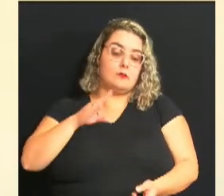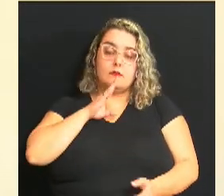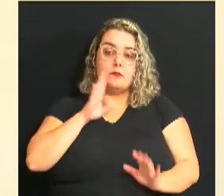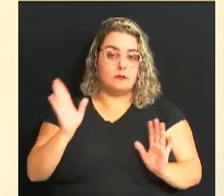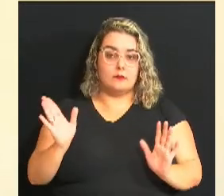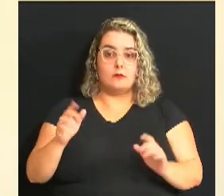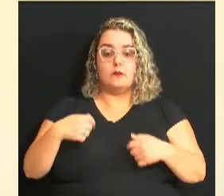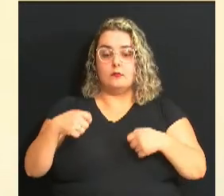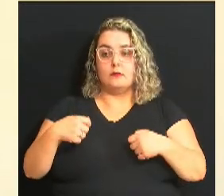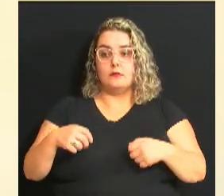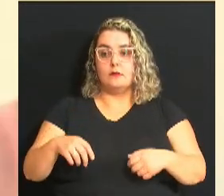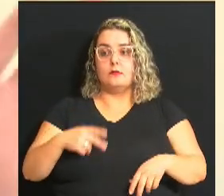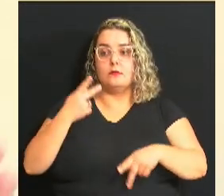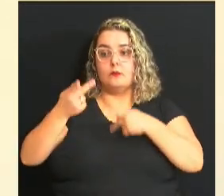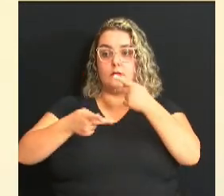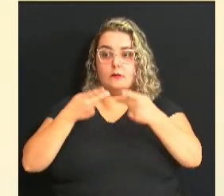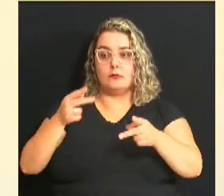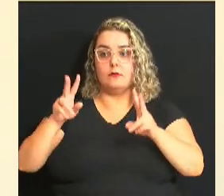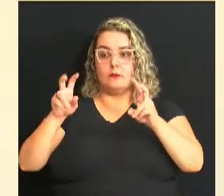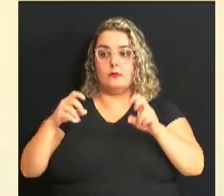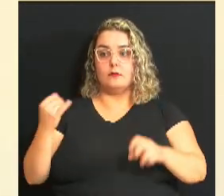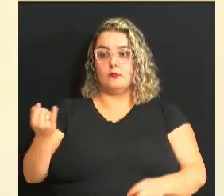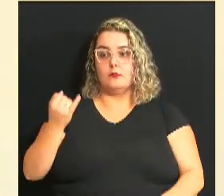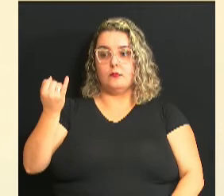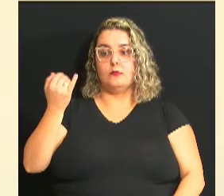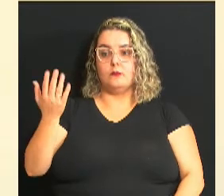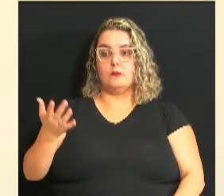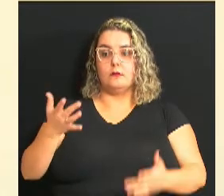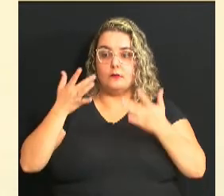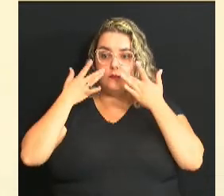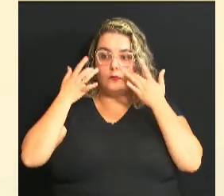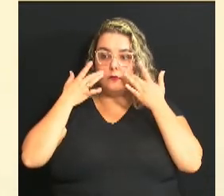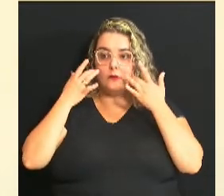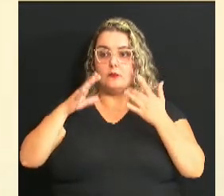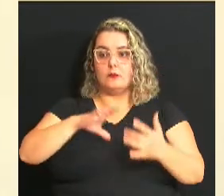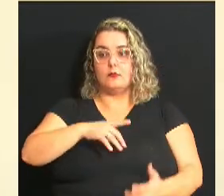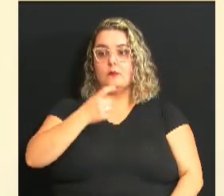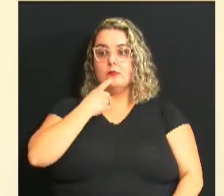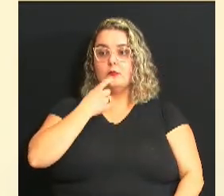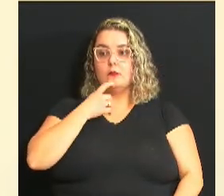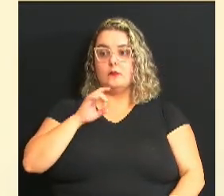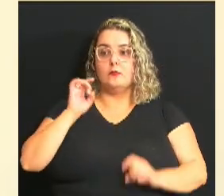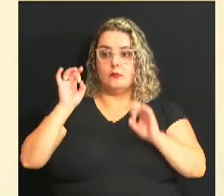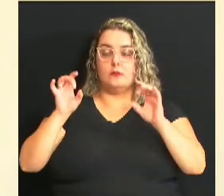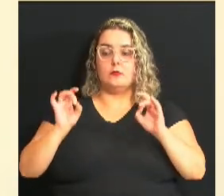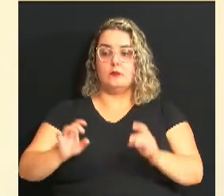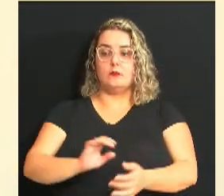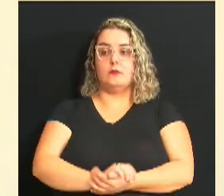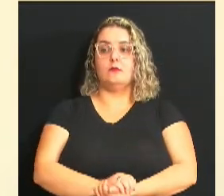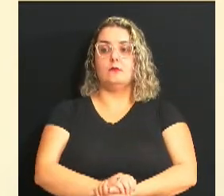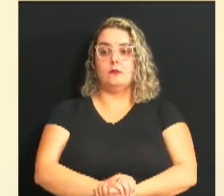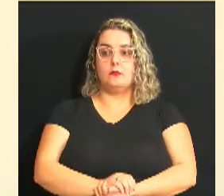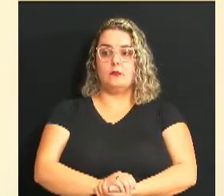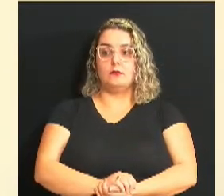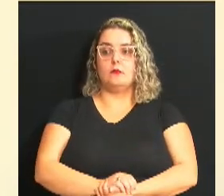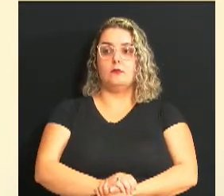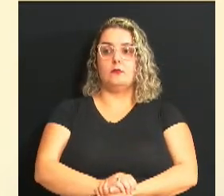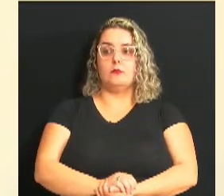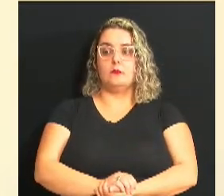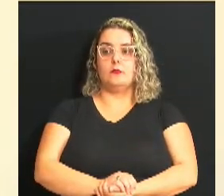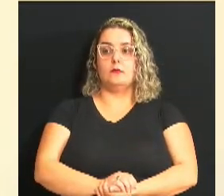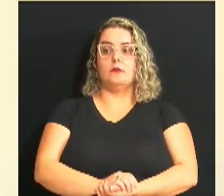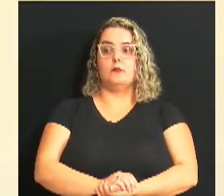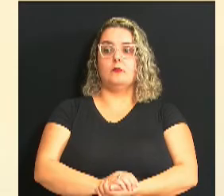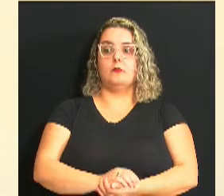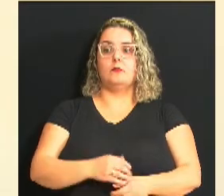desse tema, que é muito importante quando a gente fala dos teatros municipais, especialmente, né? Que é a lacuna com relação ao quadro de